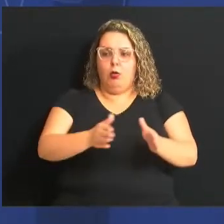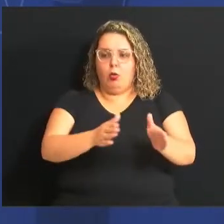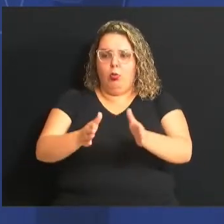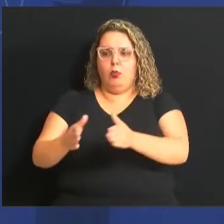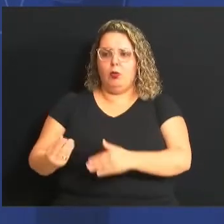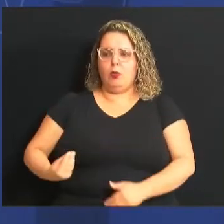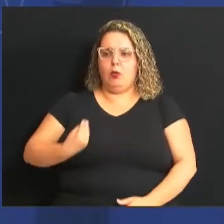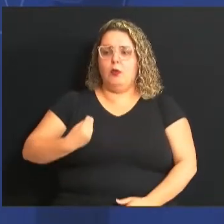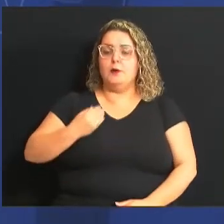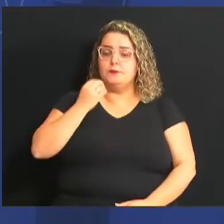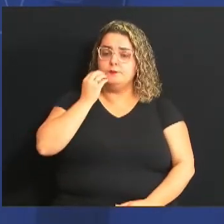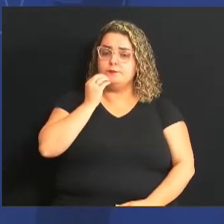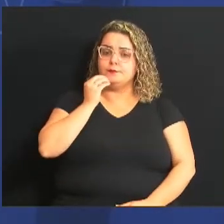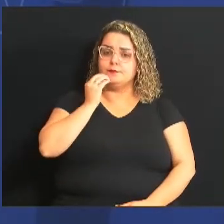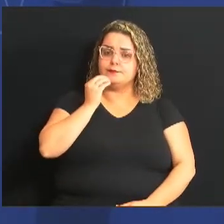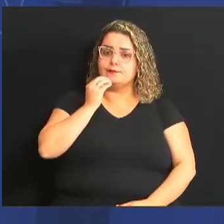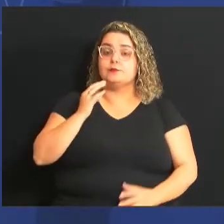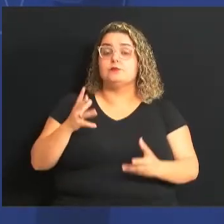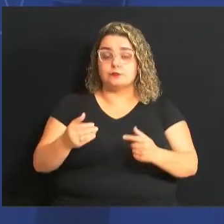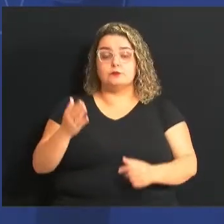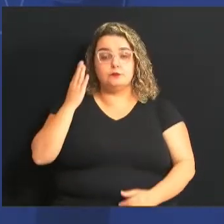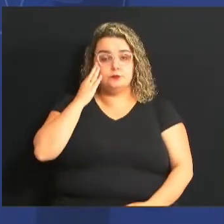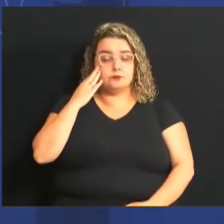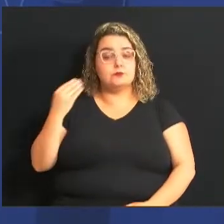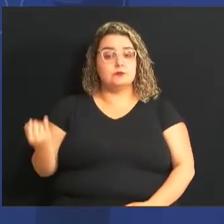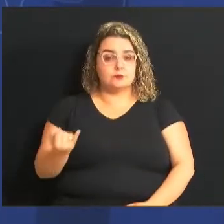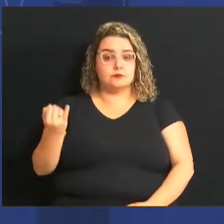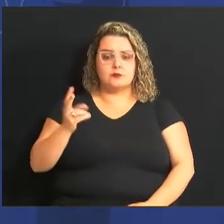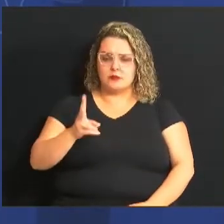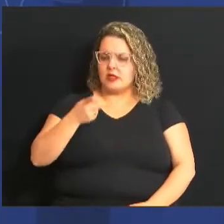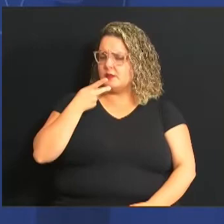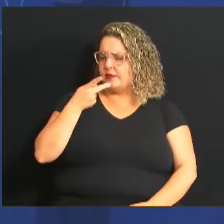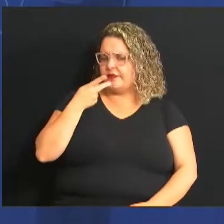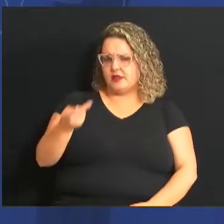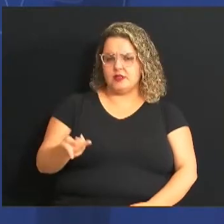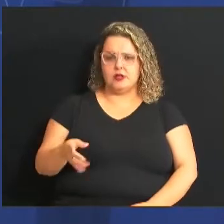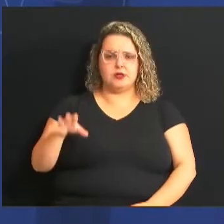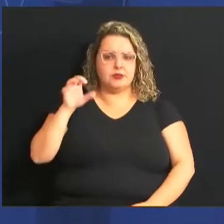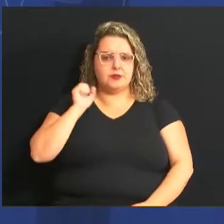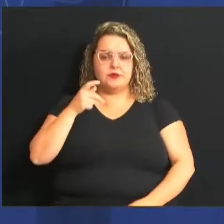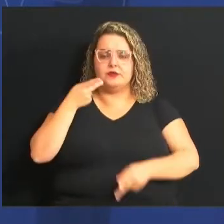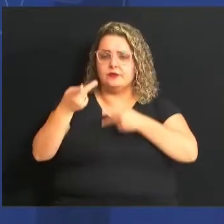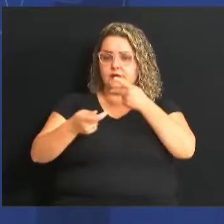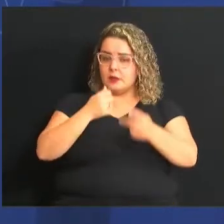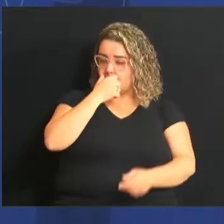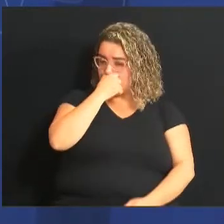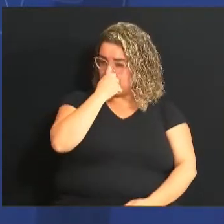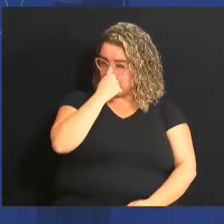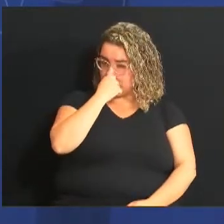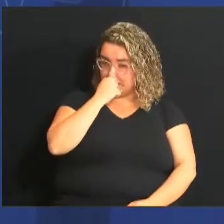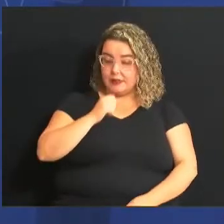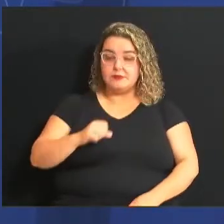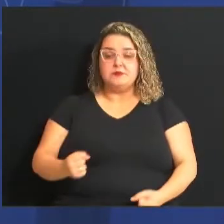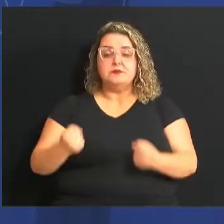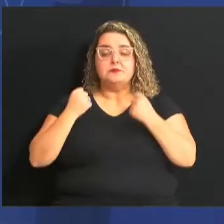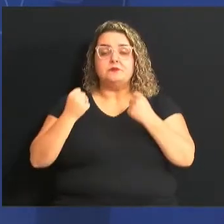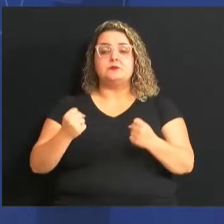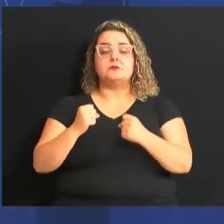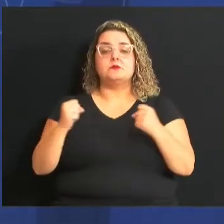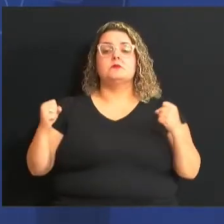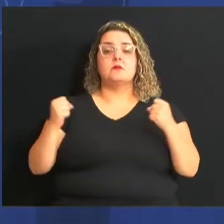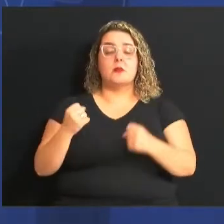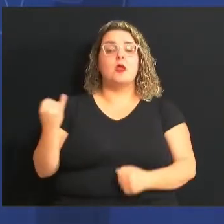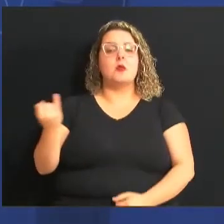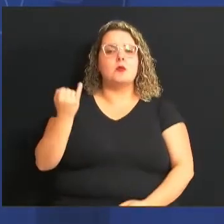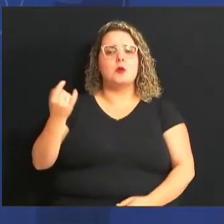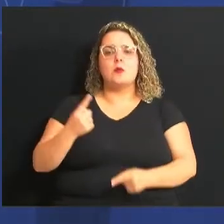mundo sabe, né? Dessa importância. A gente sempre está falando, sempre ouvindo alguém falar da importância da atividade física, mas por que será